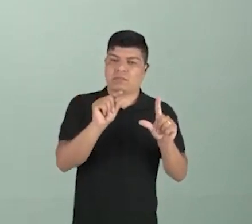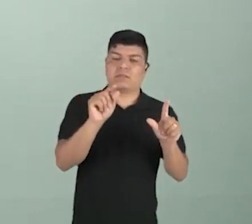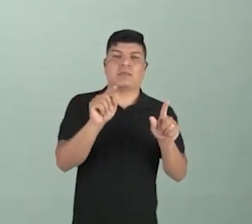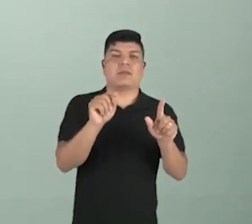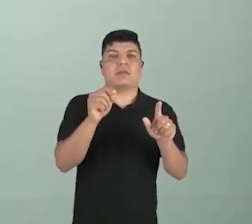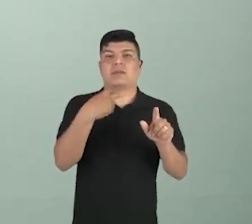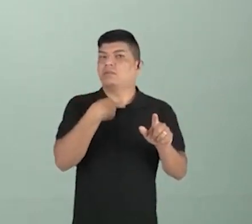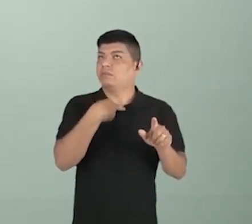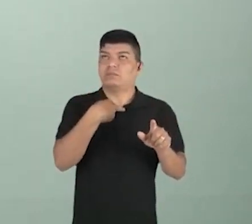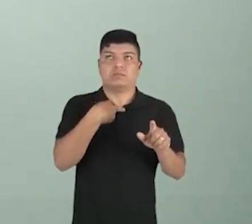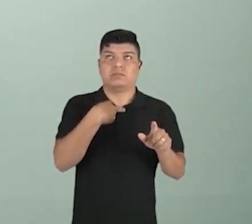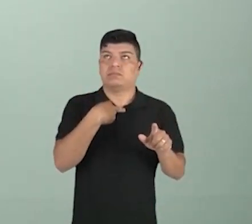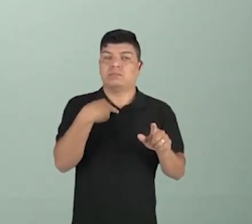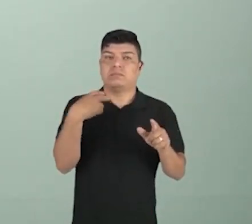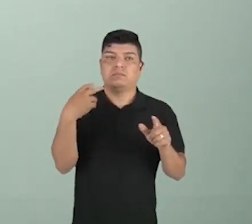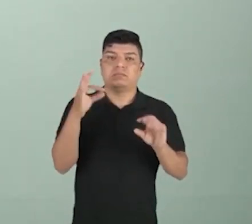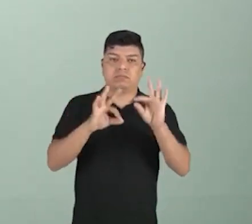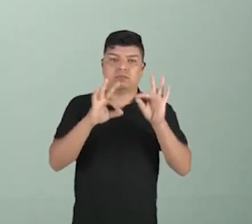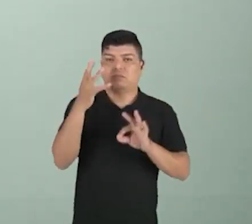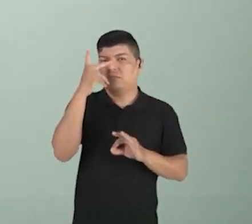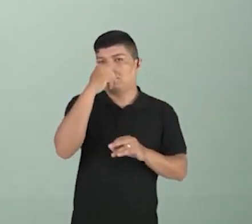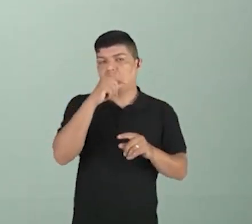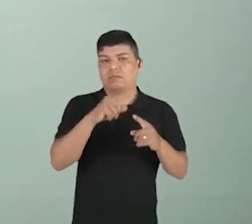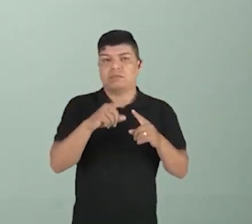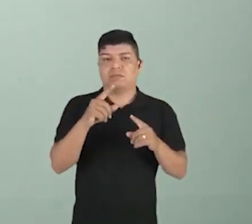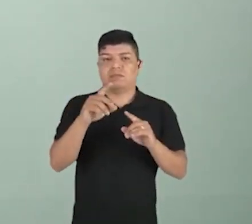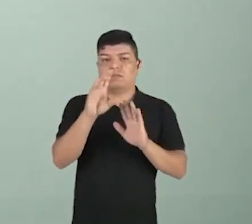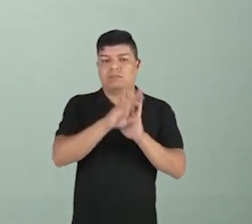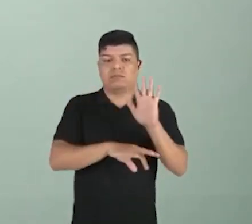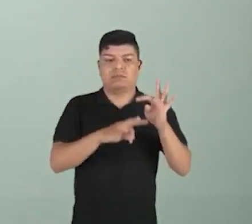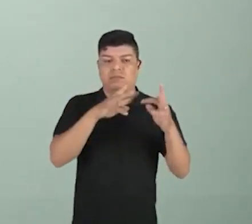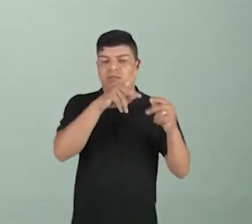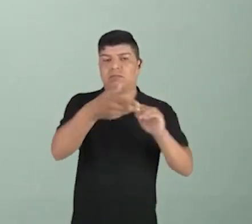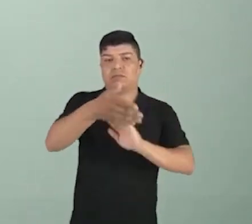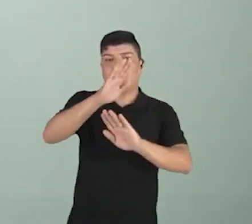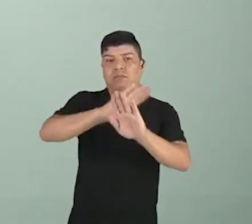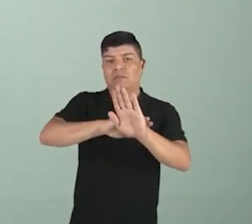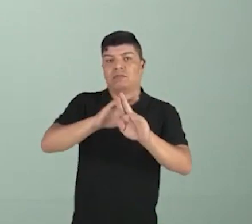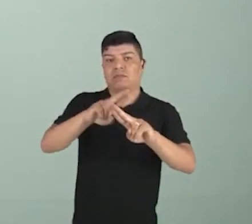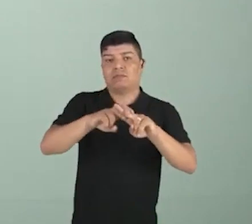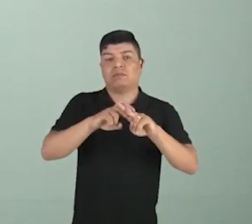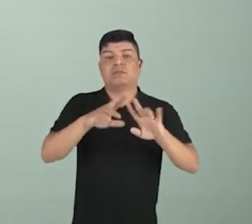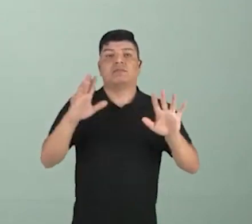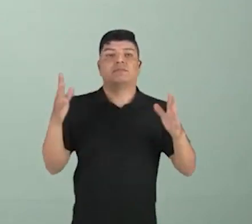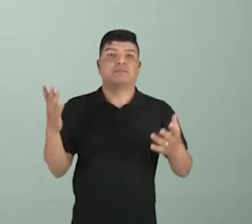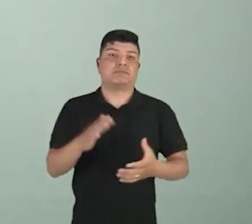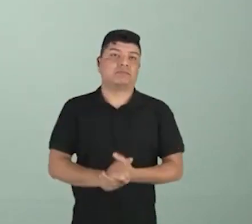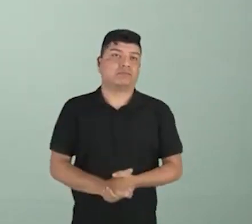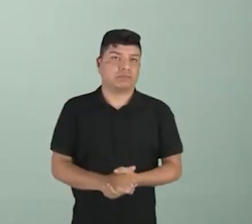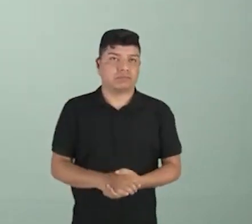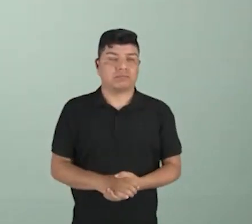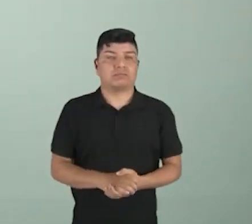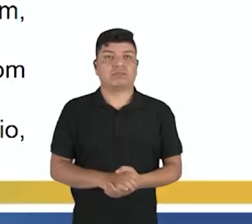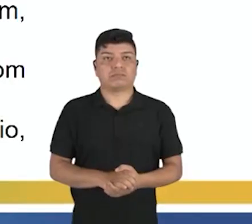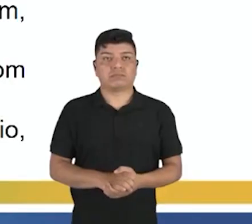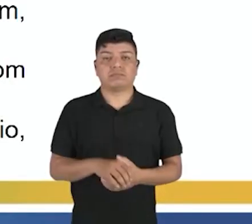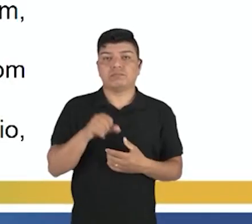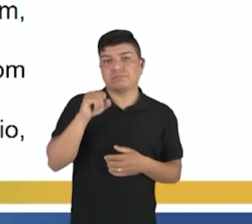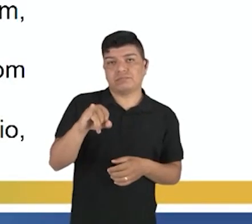não servem só de enfeite. Elas têm um conceito todo por trás delas. Por exemplo, se